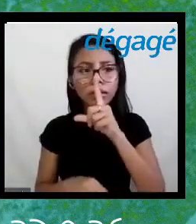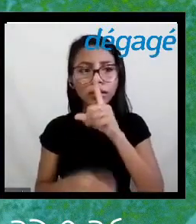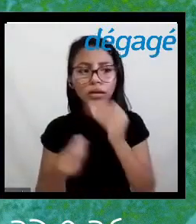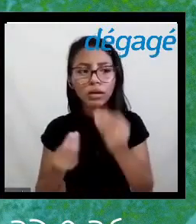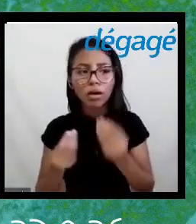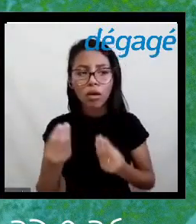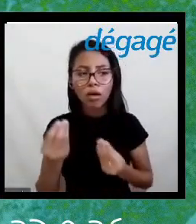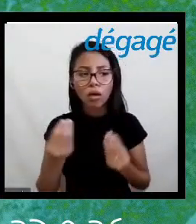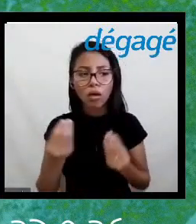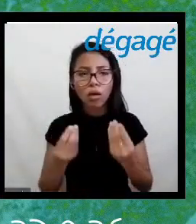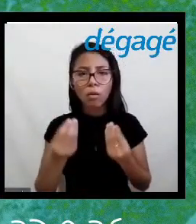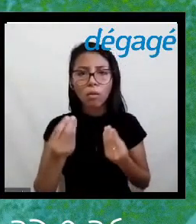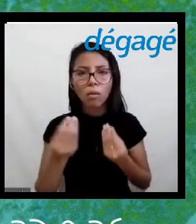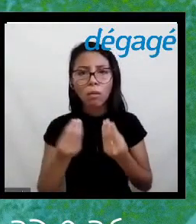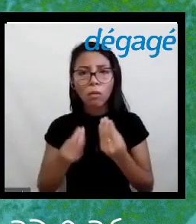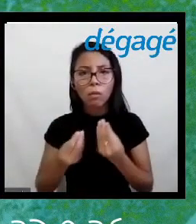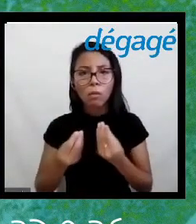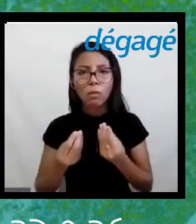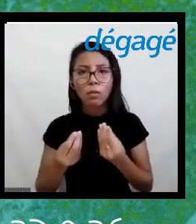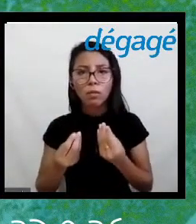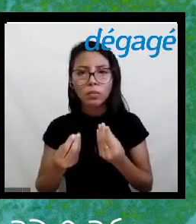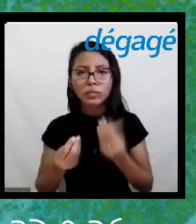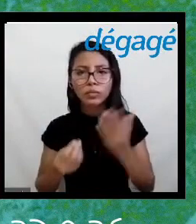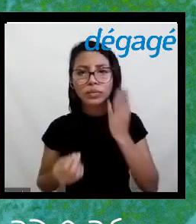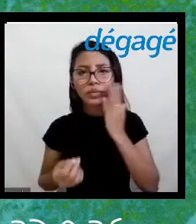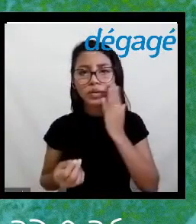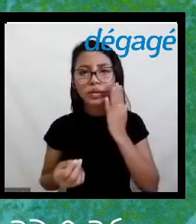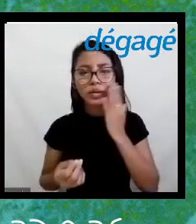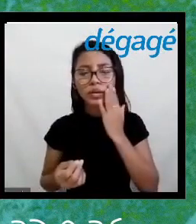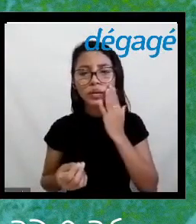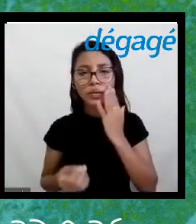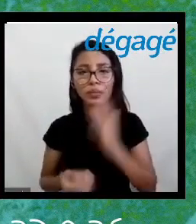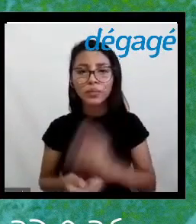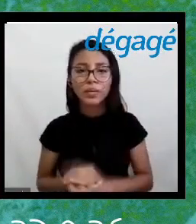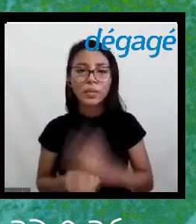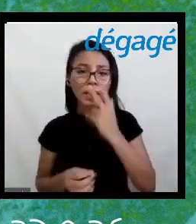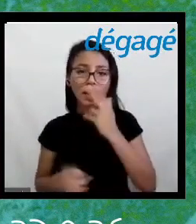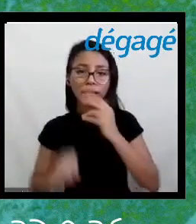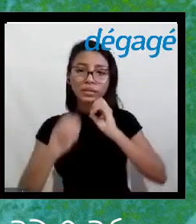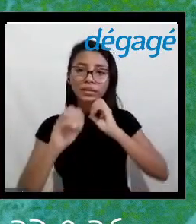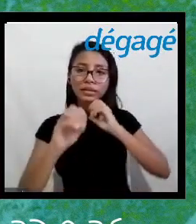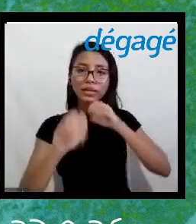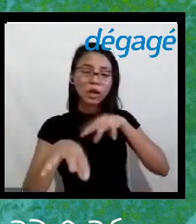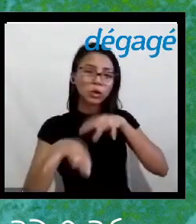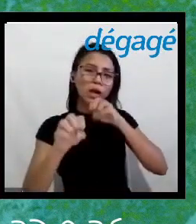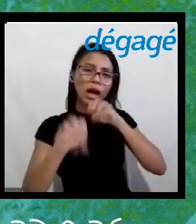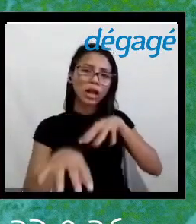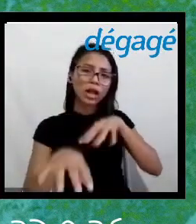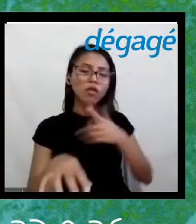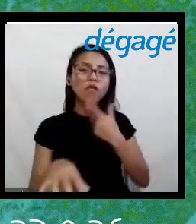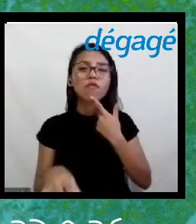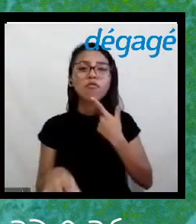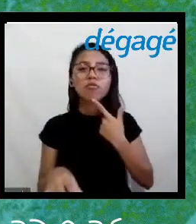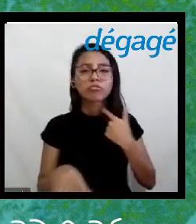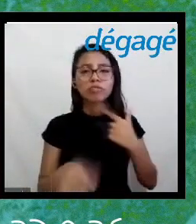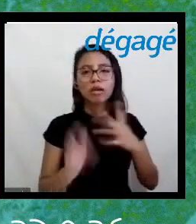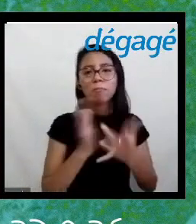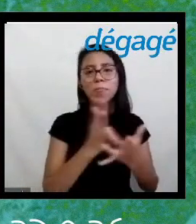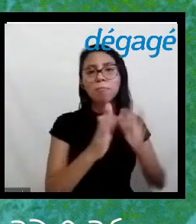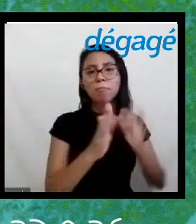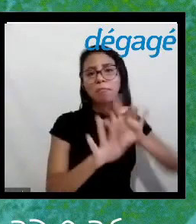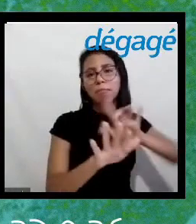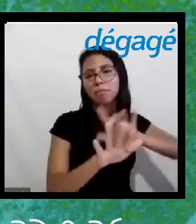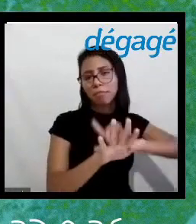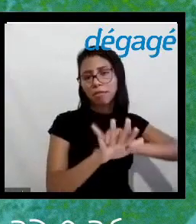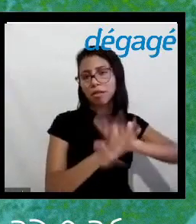porque o educador é aquele que realmente quer ficar invisível, né? Como se fosse isso, nesse sentido. E aí, a